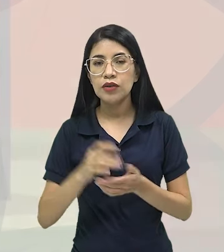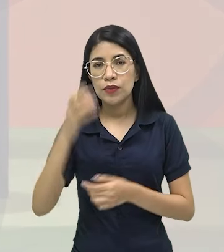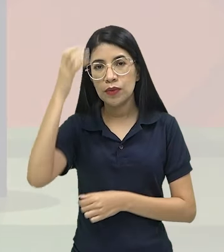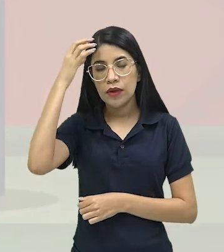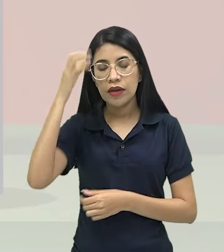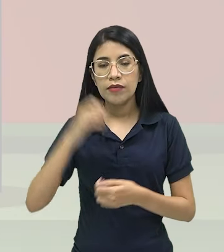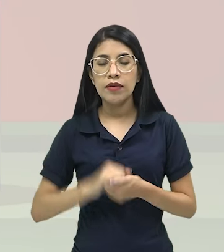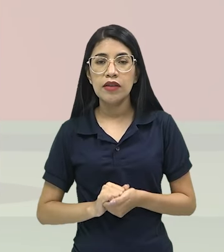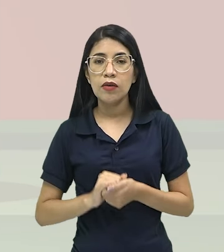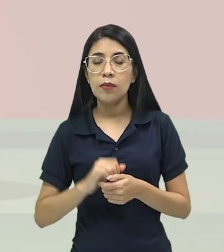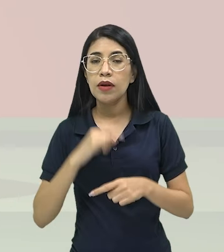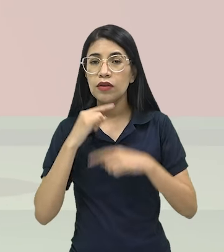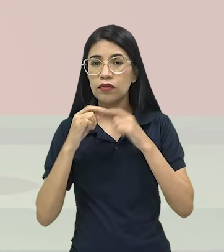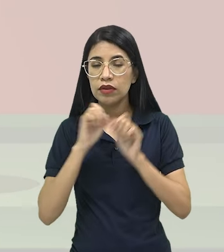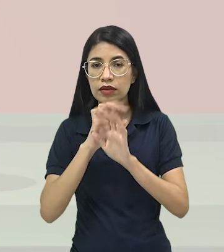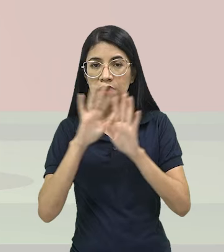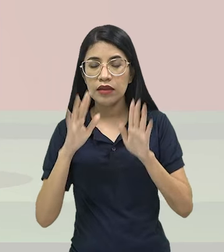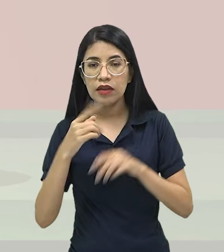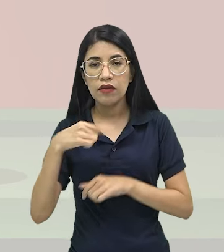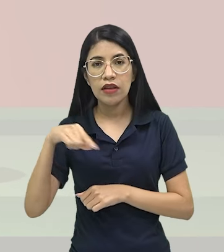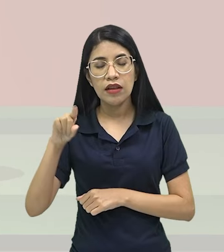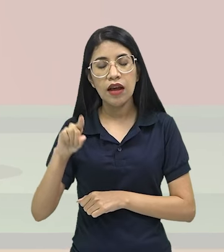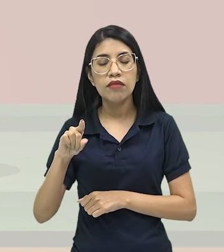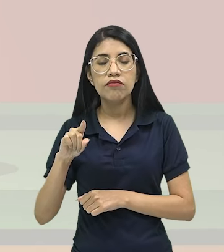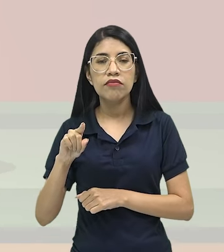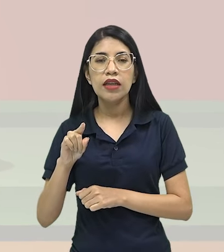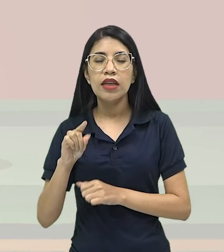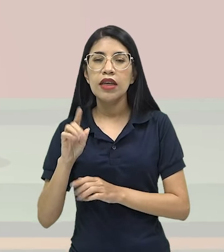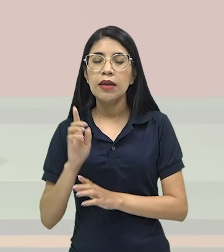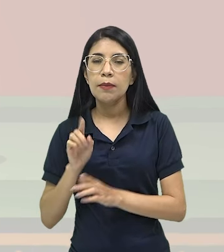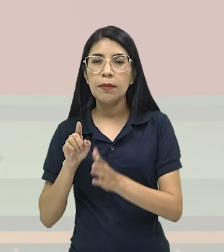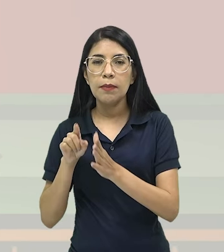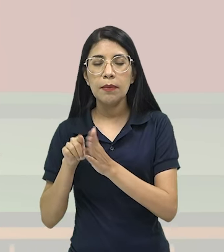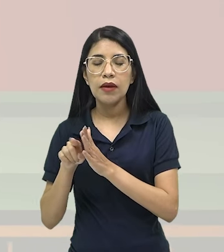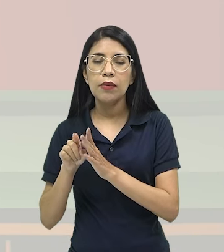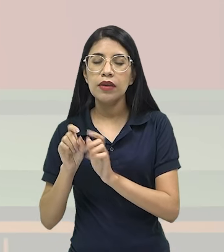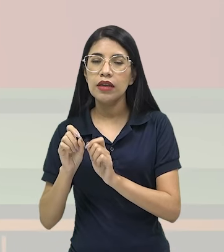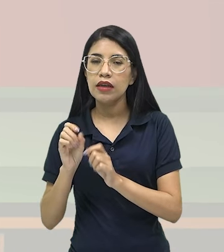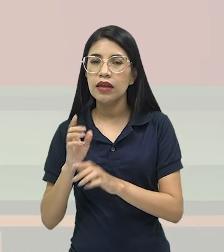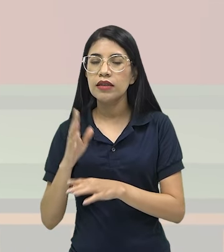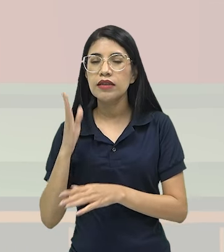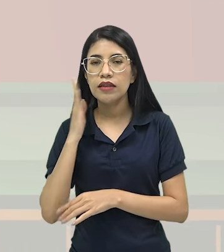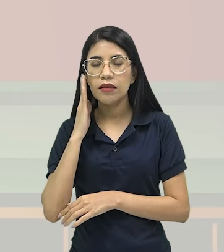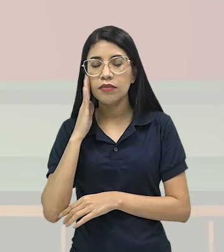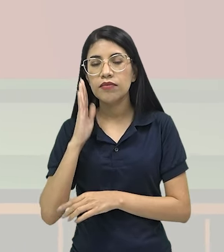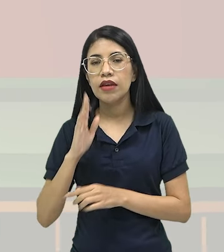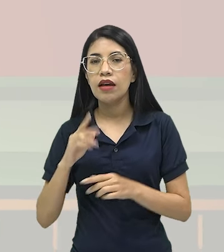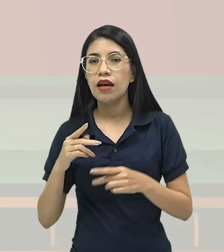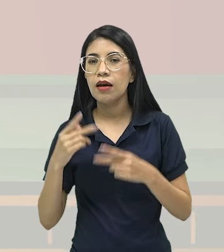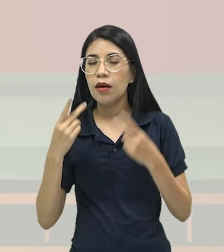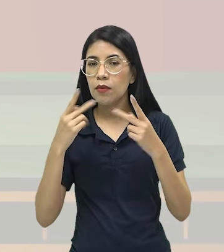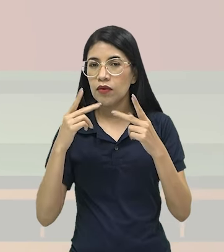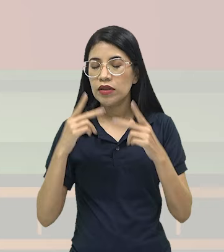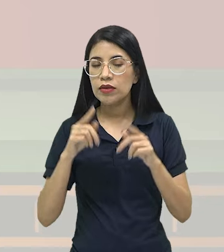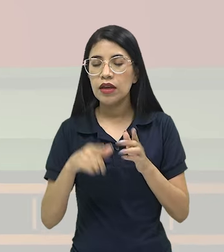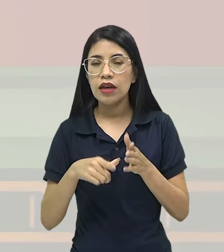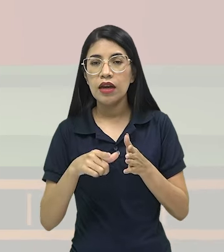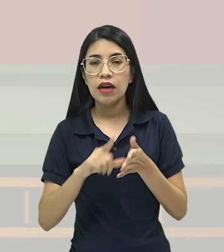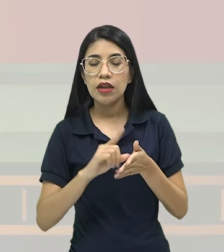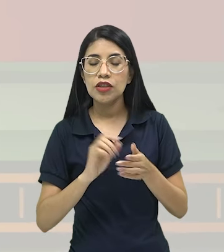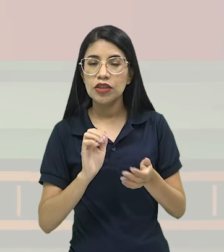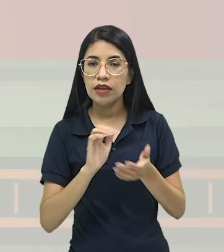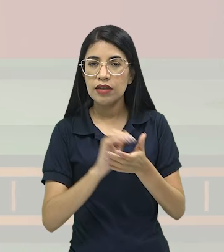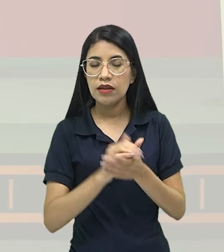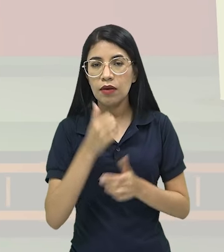dúvida, vai ao oráculo de Delfos, onde descobre a terrível profecia: casaria com sua mãe após matar o